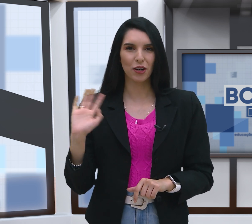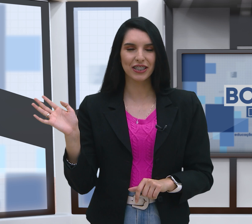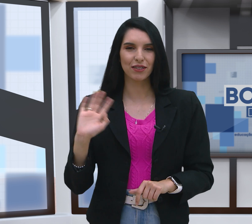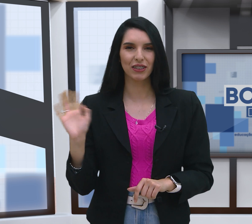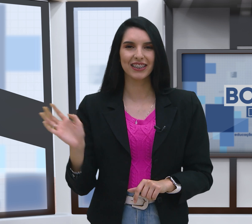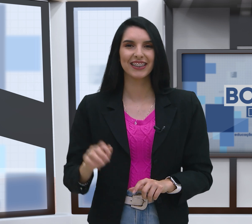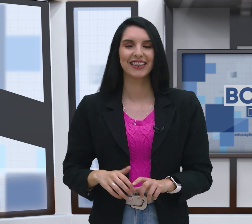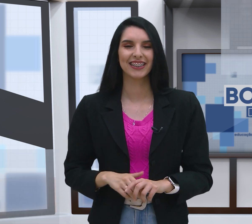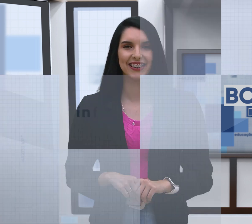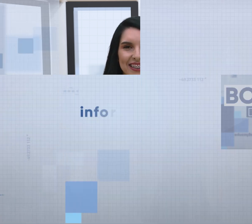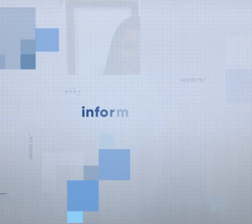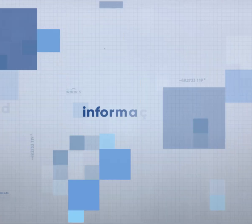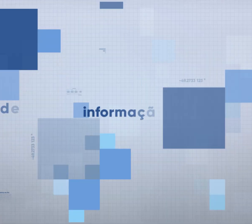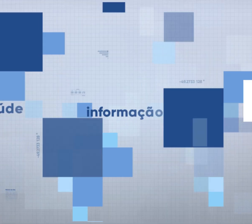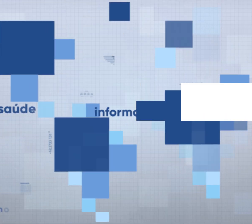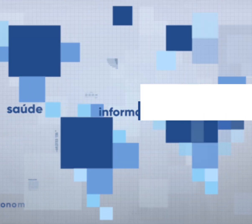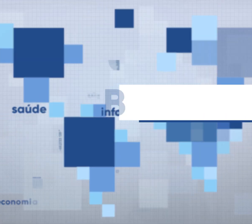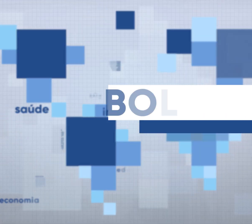até a próxima!